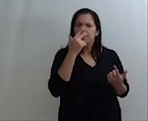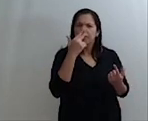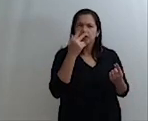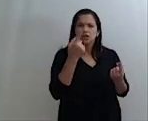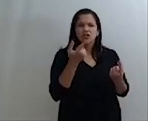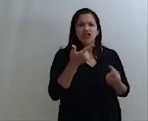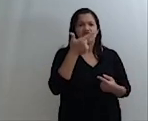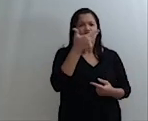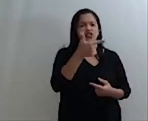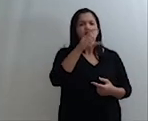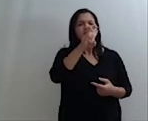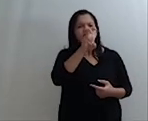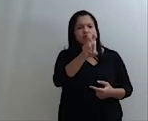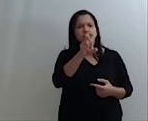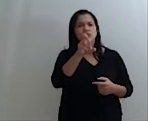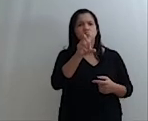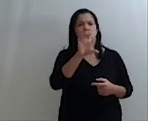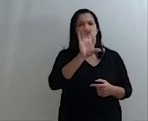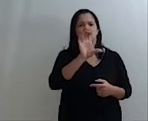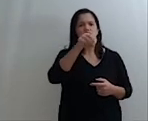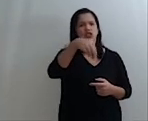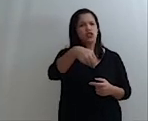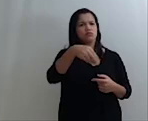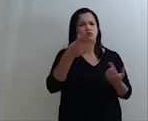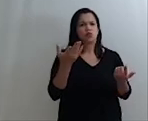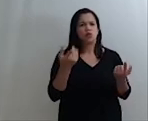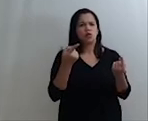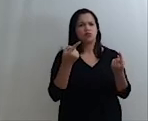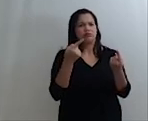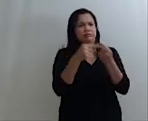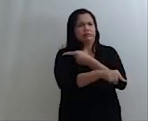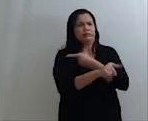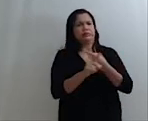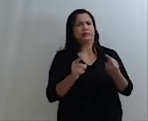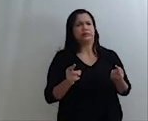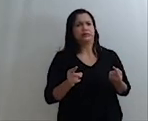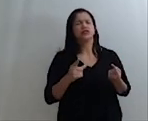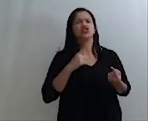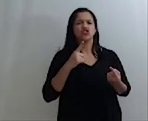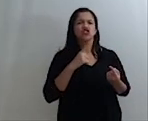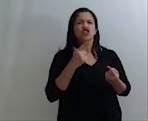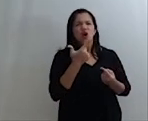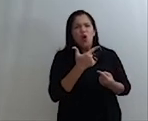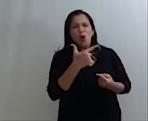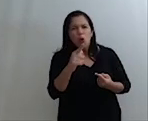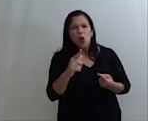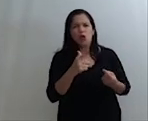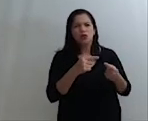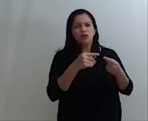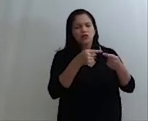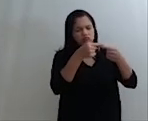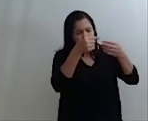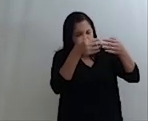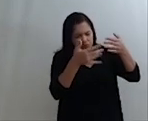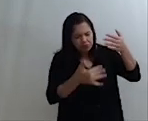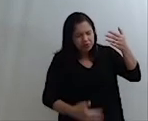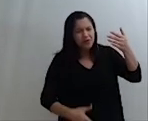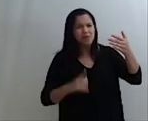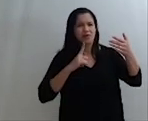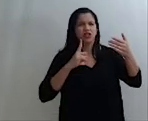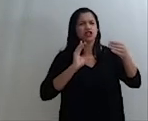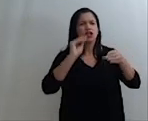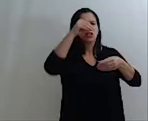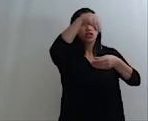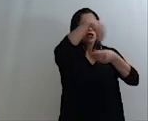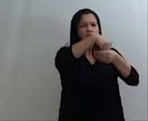cm bom eh tinha algumas outras considerações a fazer que foram feitas já no no habias corpos né sobre